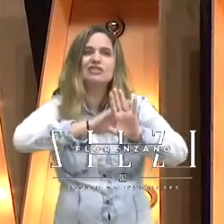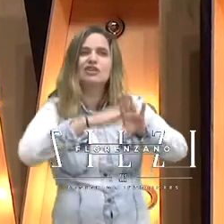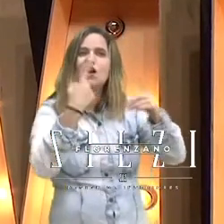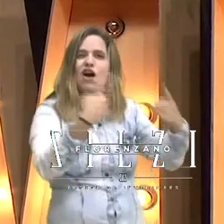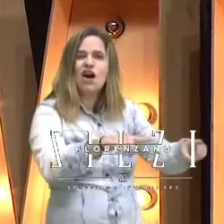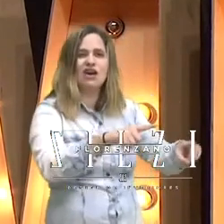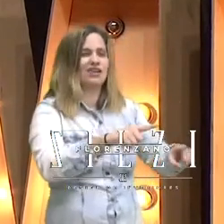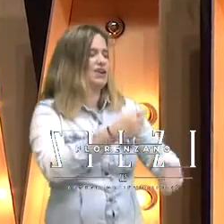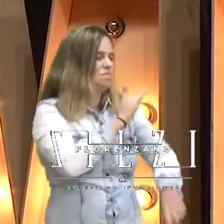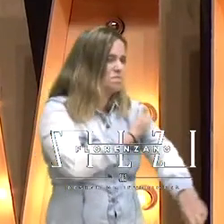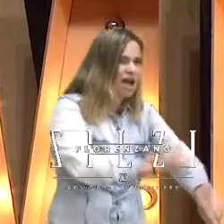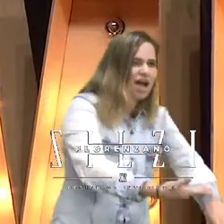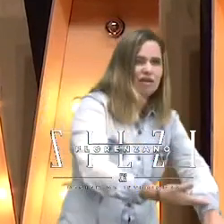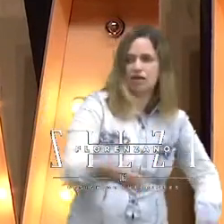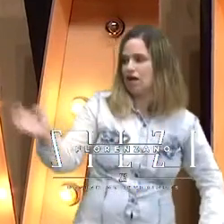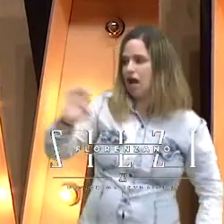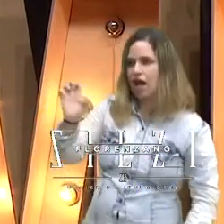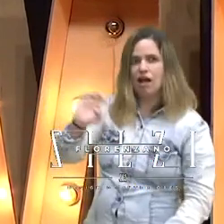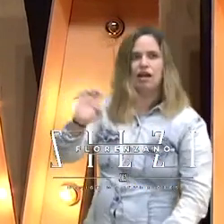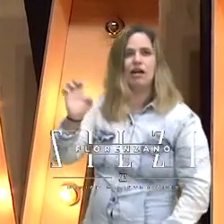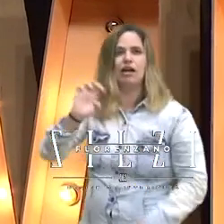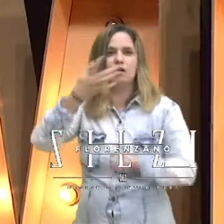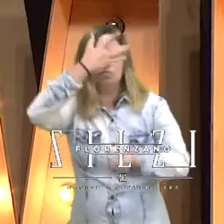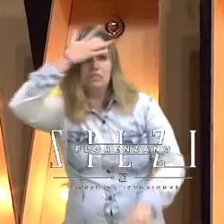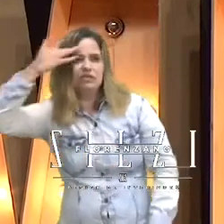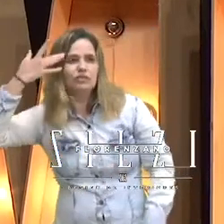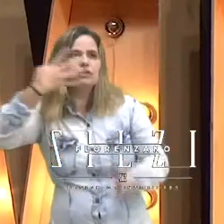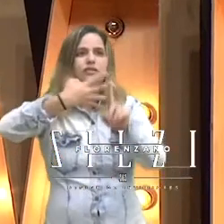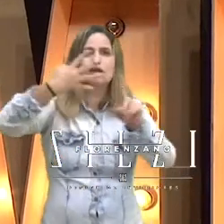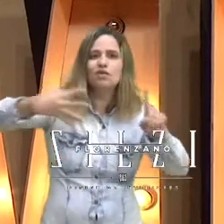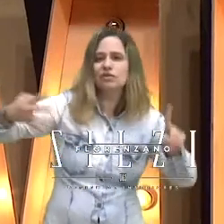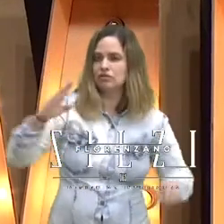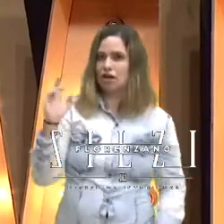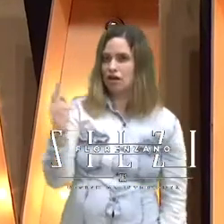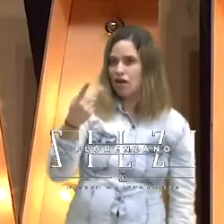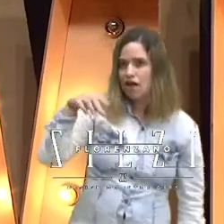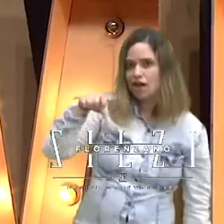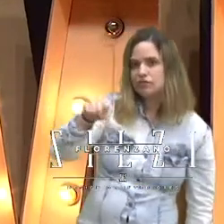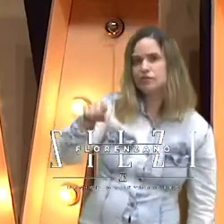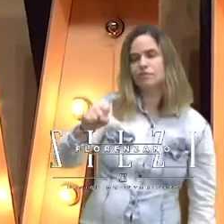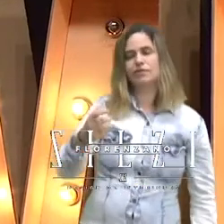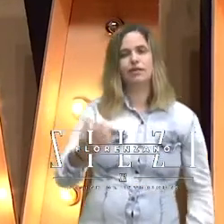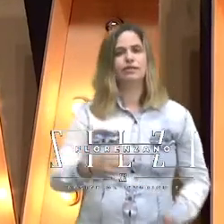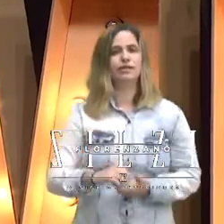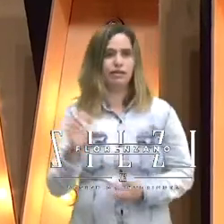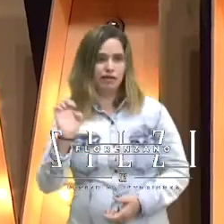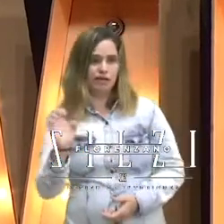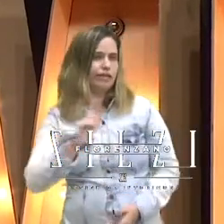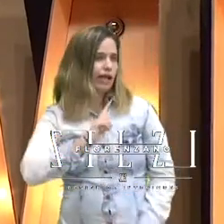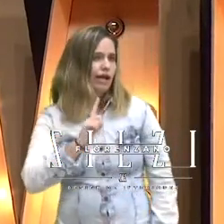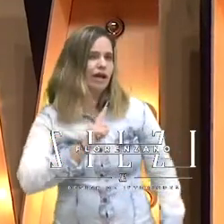homo, para colocar cristão contra outra religião. Essas passeatas aí